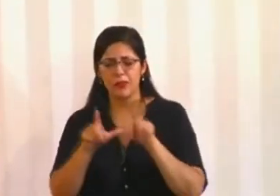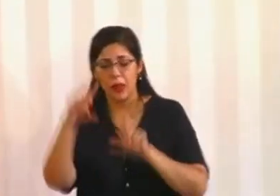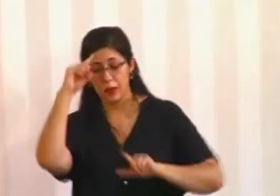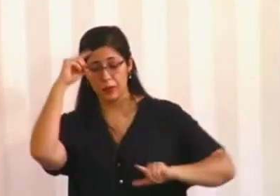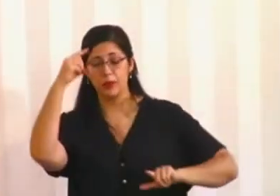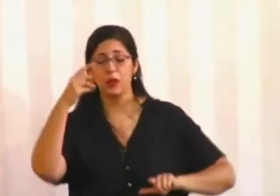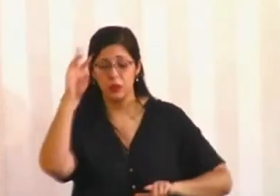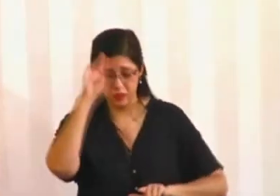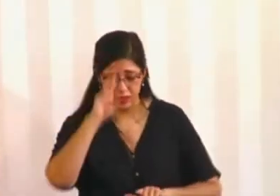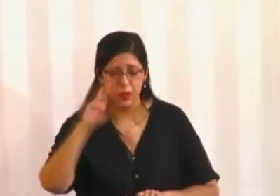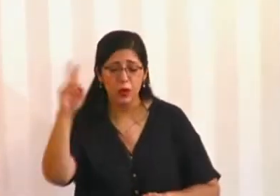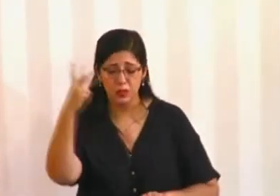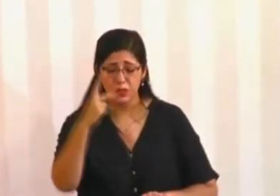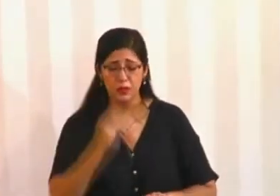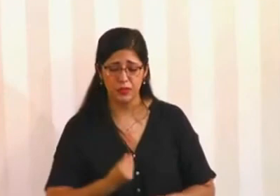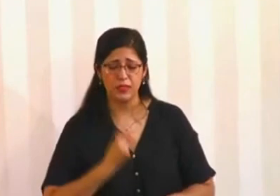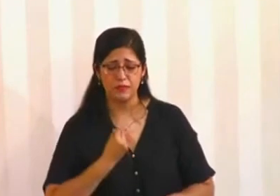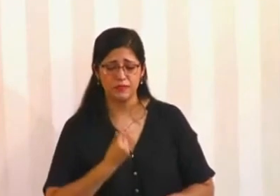você fazer.